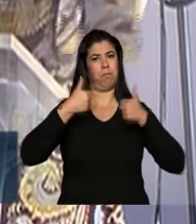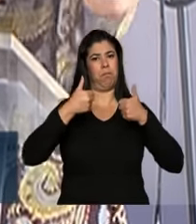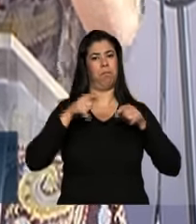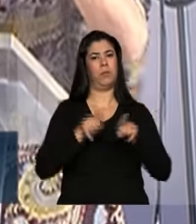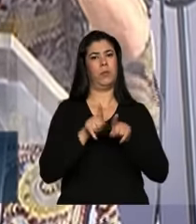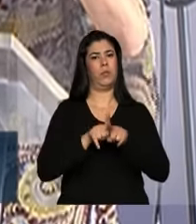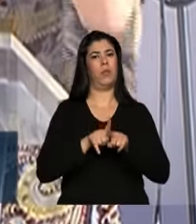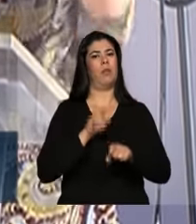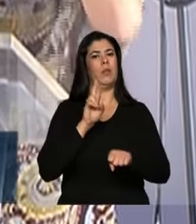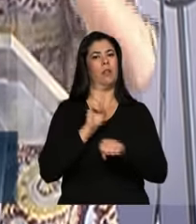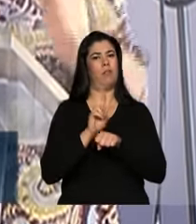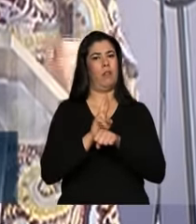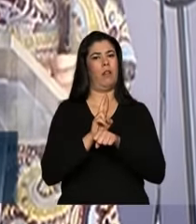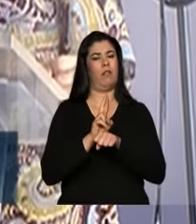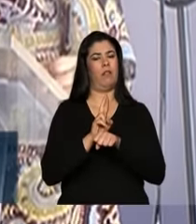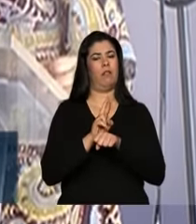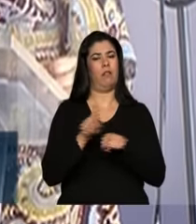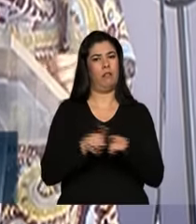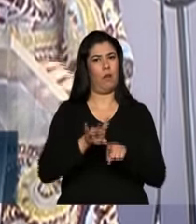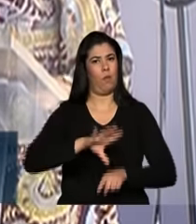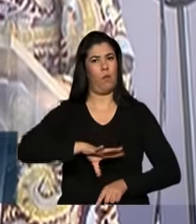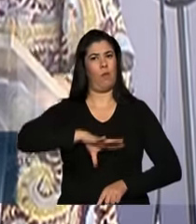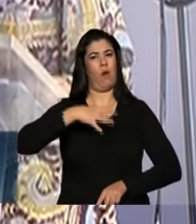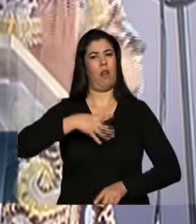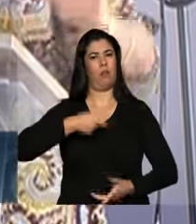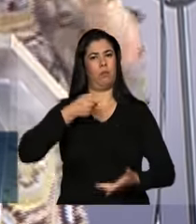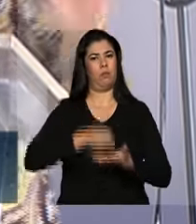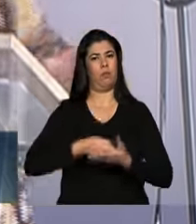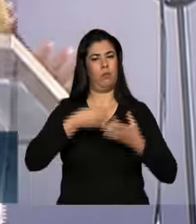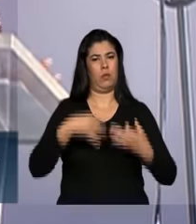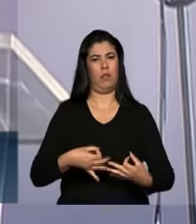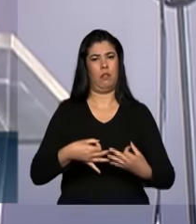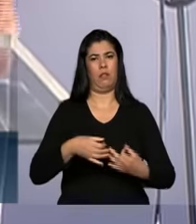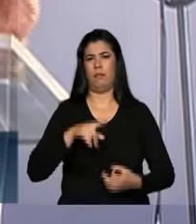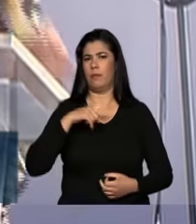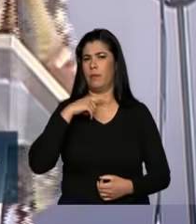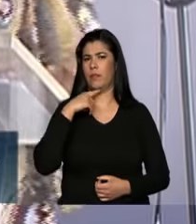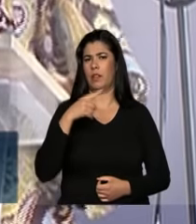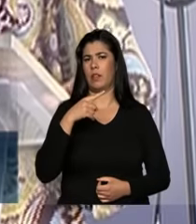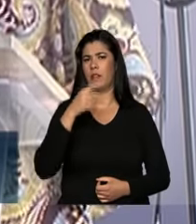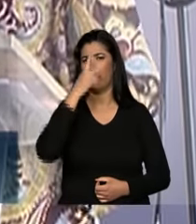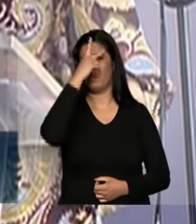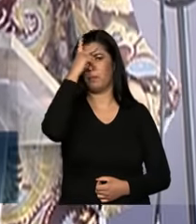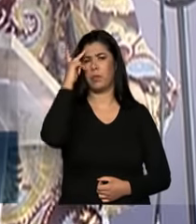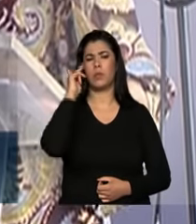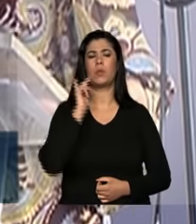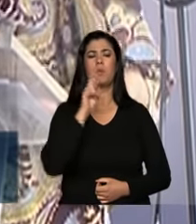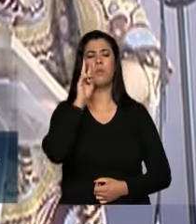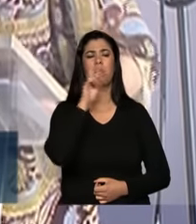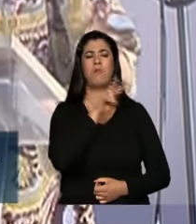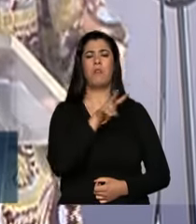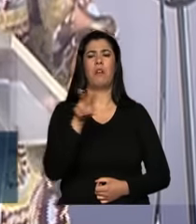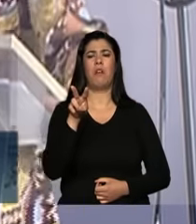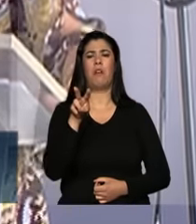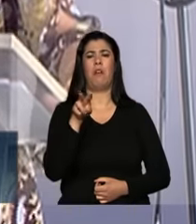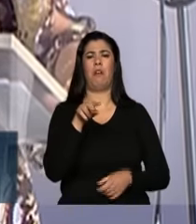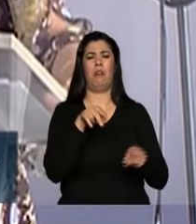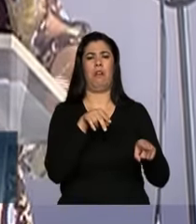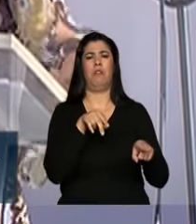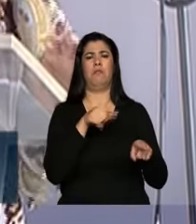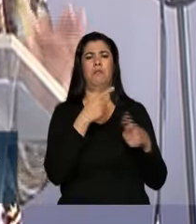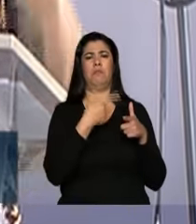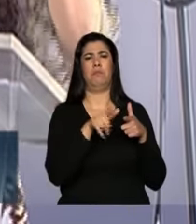com coragem e com determinação. Ninguém que olha para a dificuldade e fica com medo